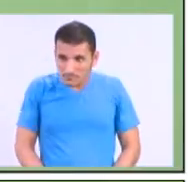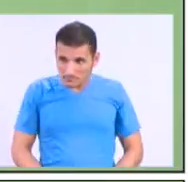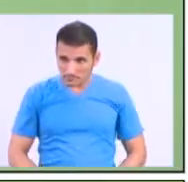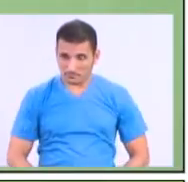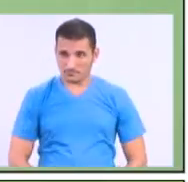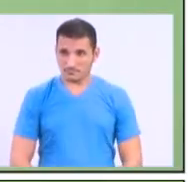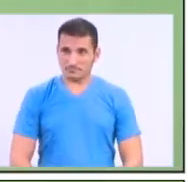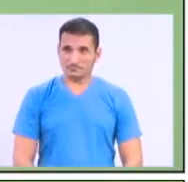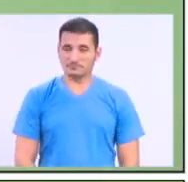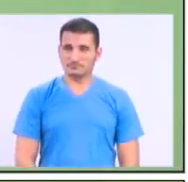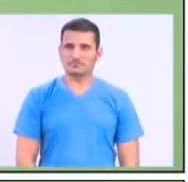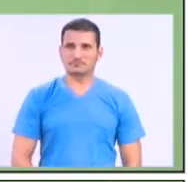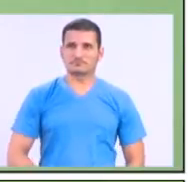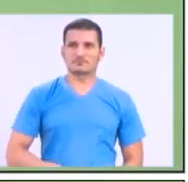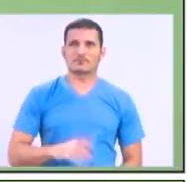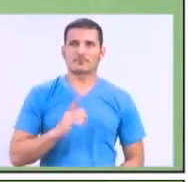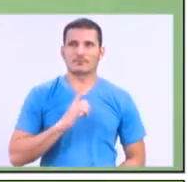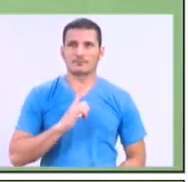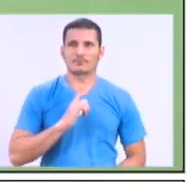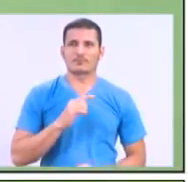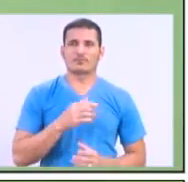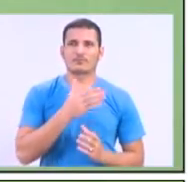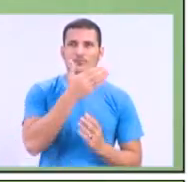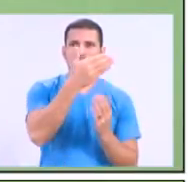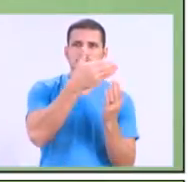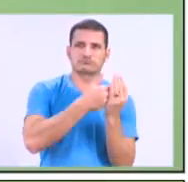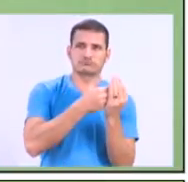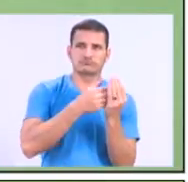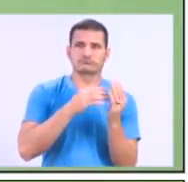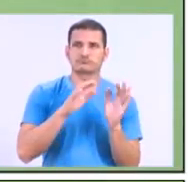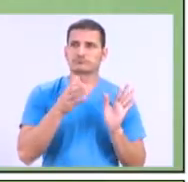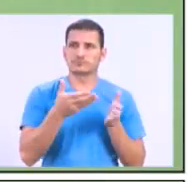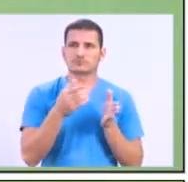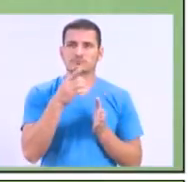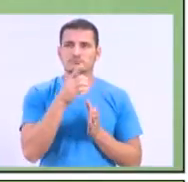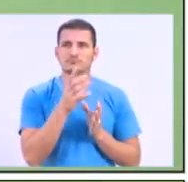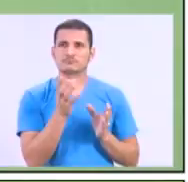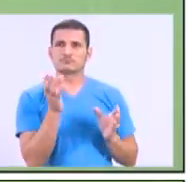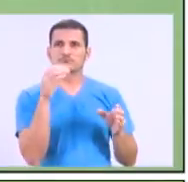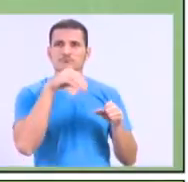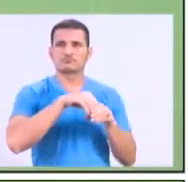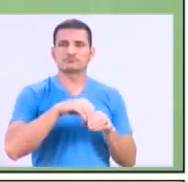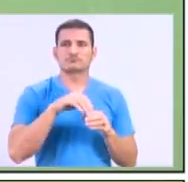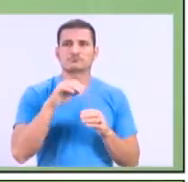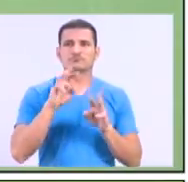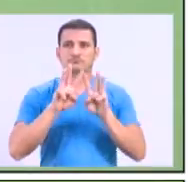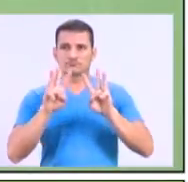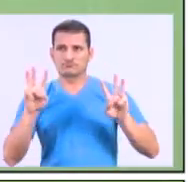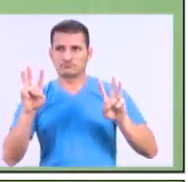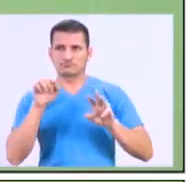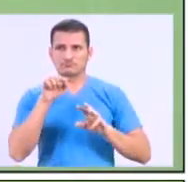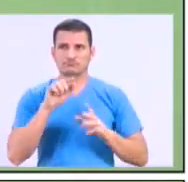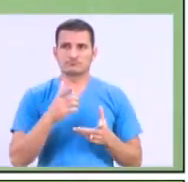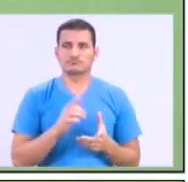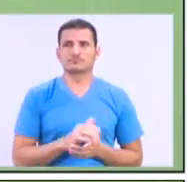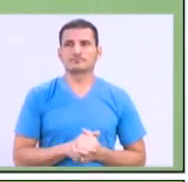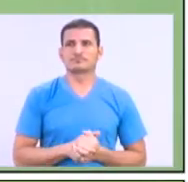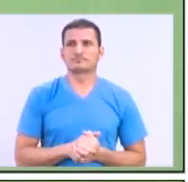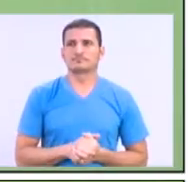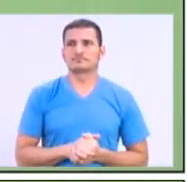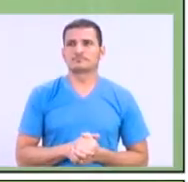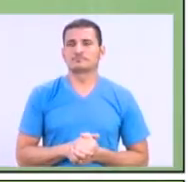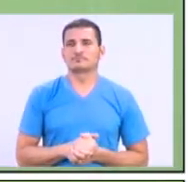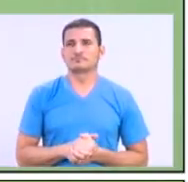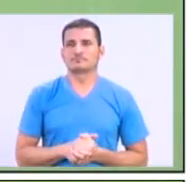né, para você colocar essas páginas que você vai desenvolver. Normalmente, essas páginas,